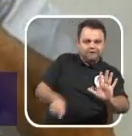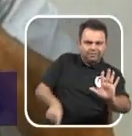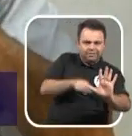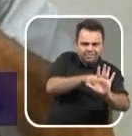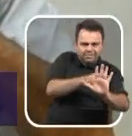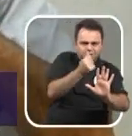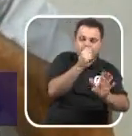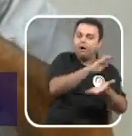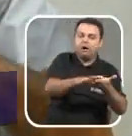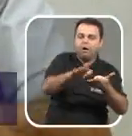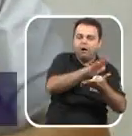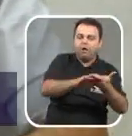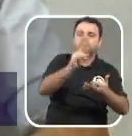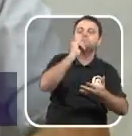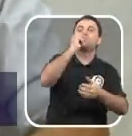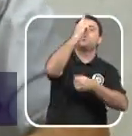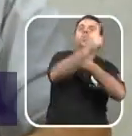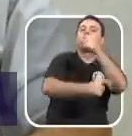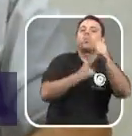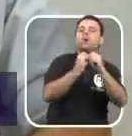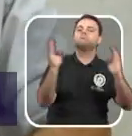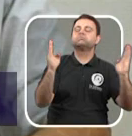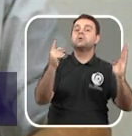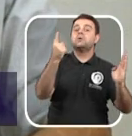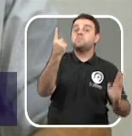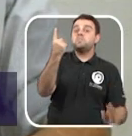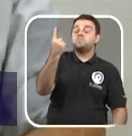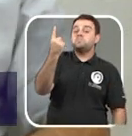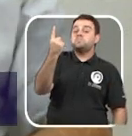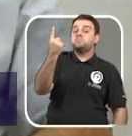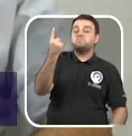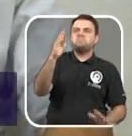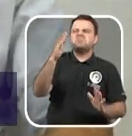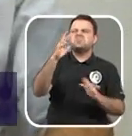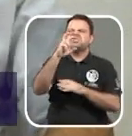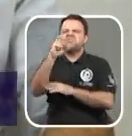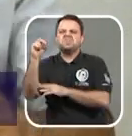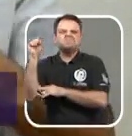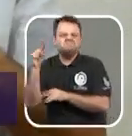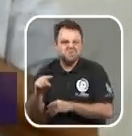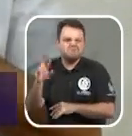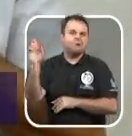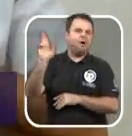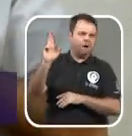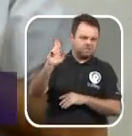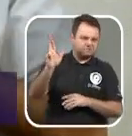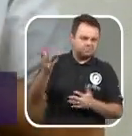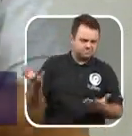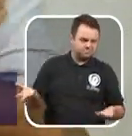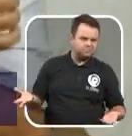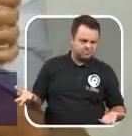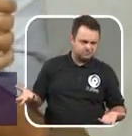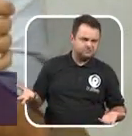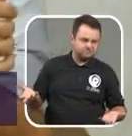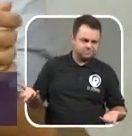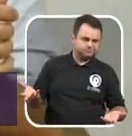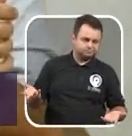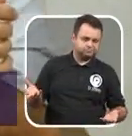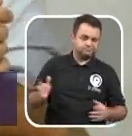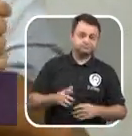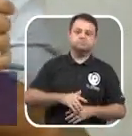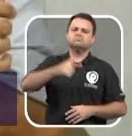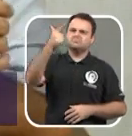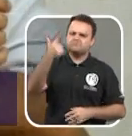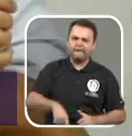mil por ano. Nós estamos falando de um contrato, de uma manobra. Para aprofundar essa investigação, precisa